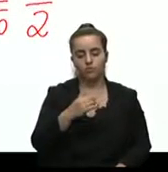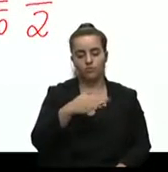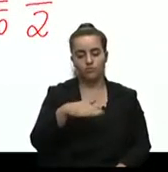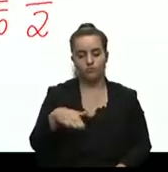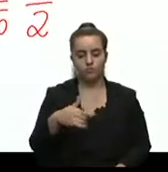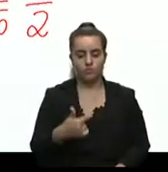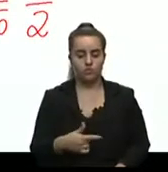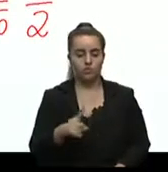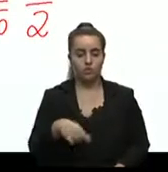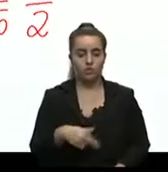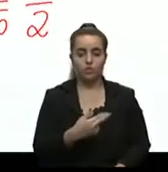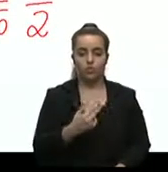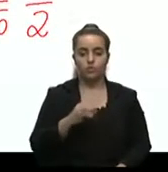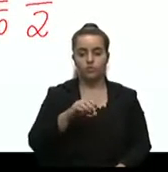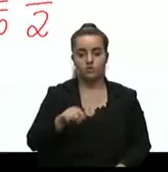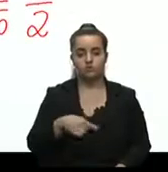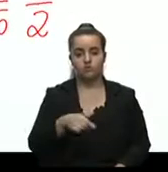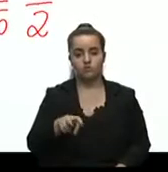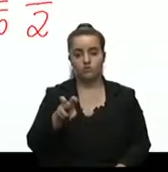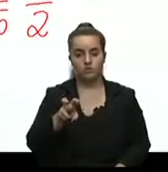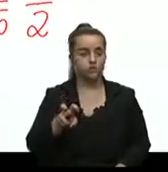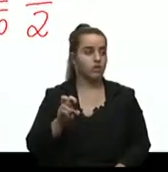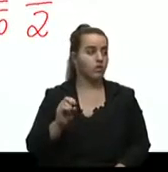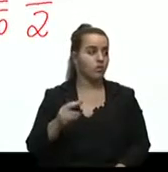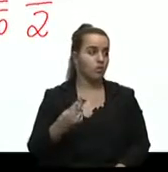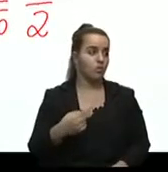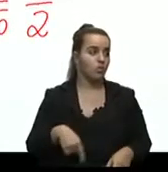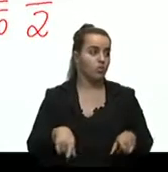0,5 ou ainda